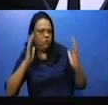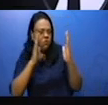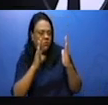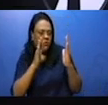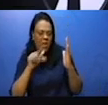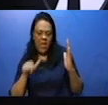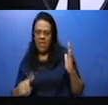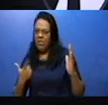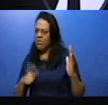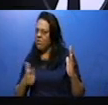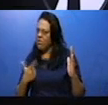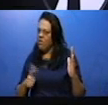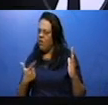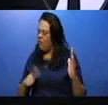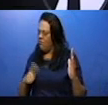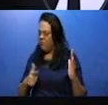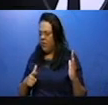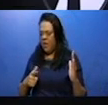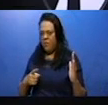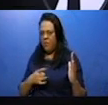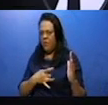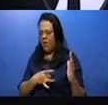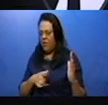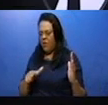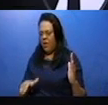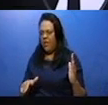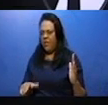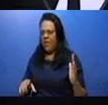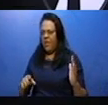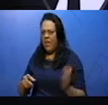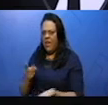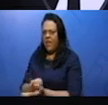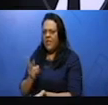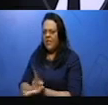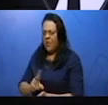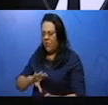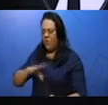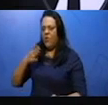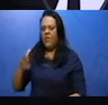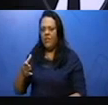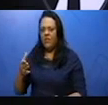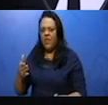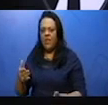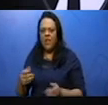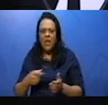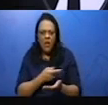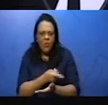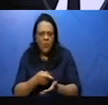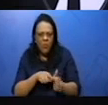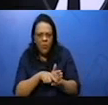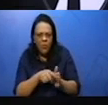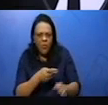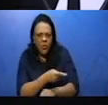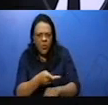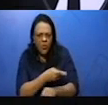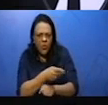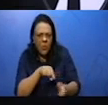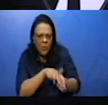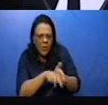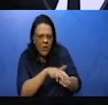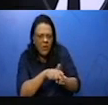ter essa figura, essa personagem que vai tentar desvendar o mistério. Então tem que ter um